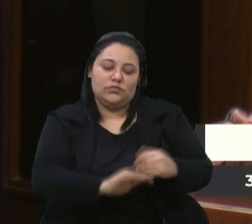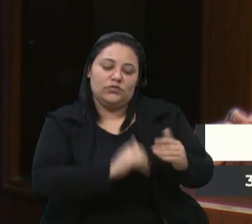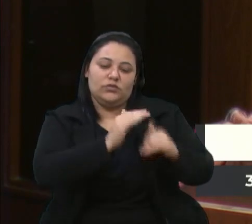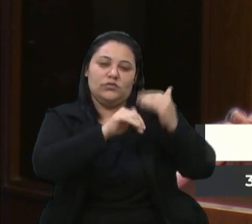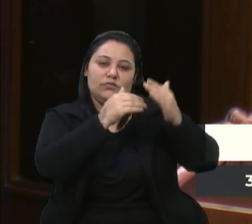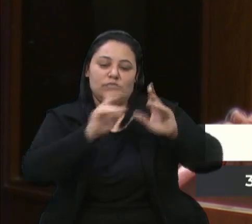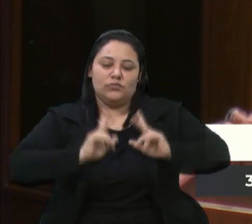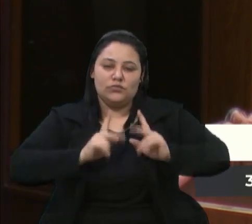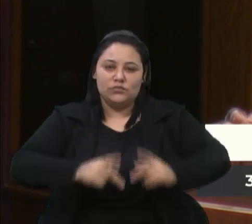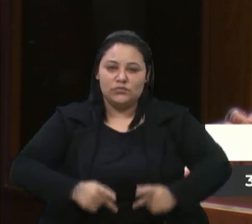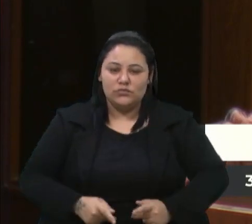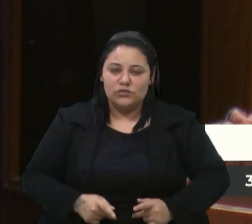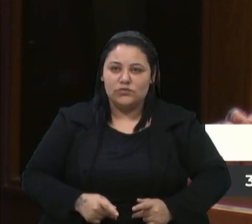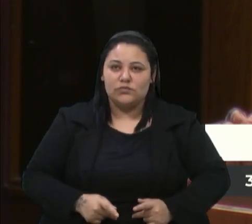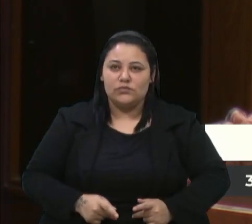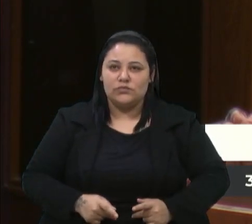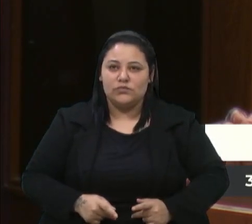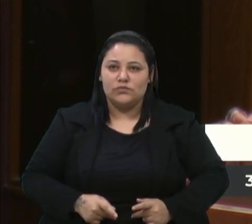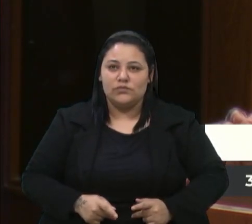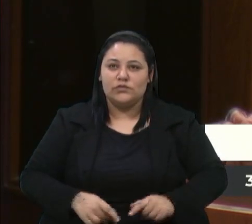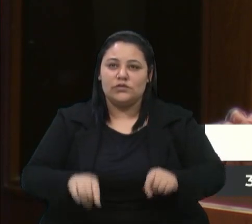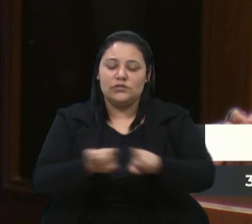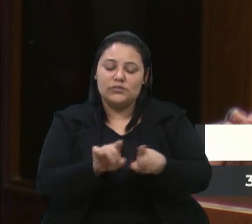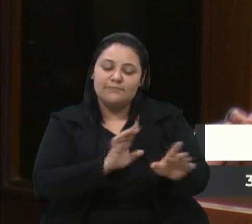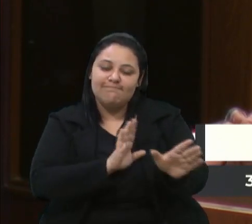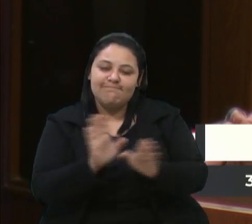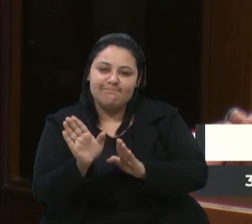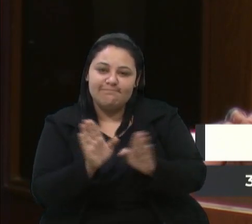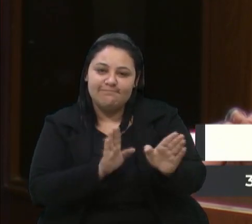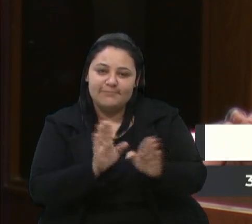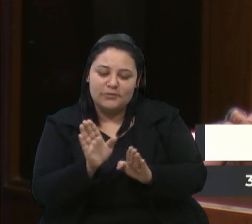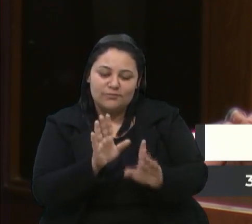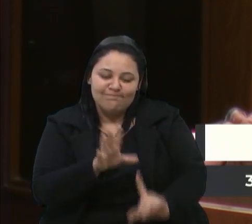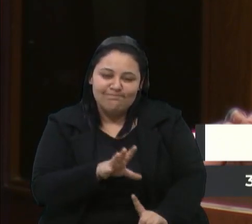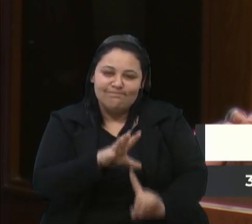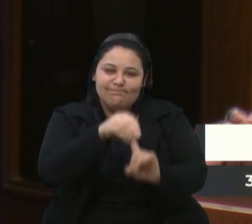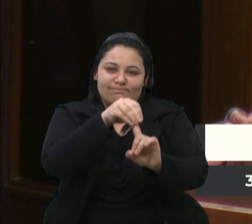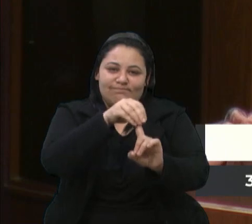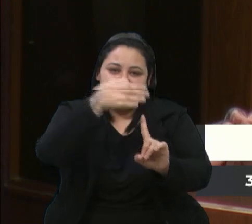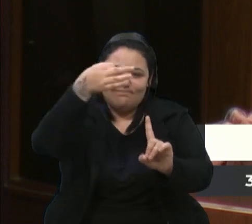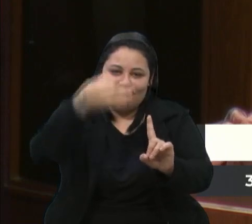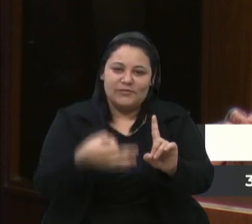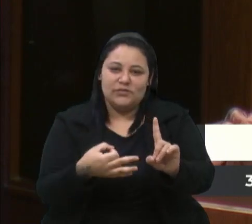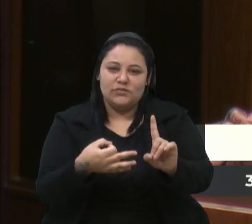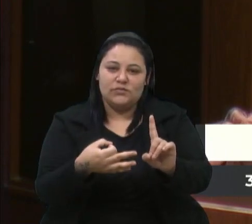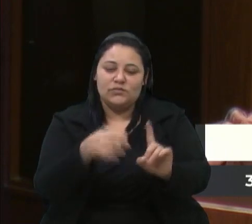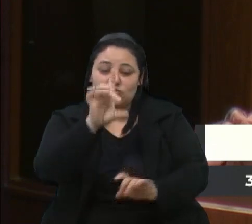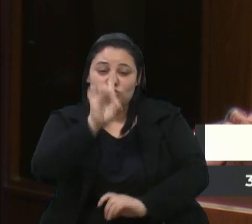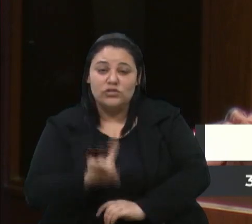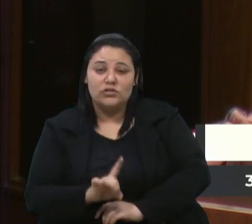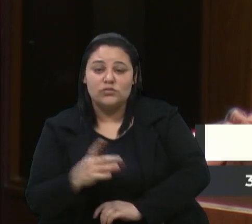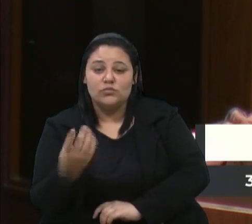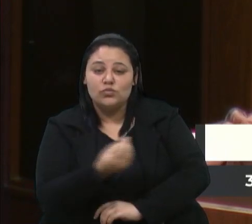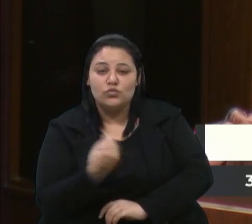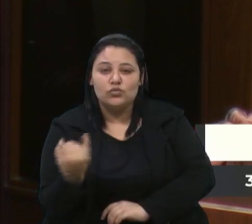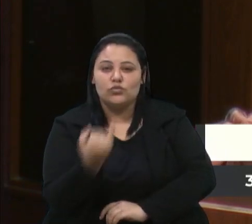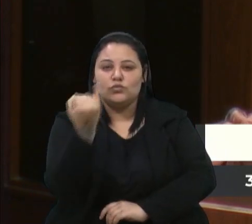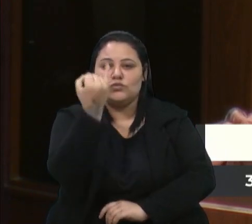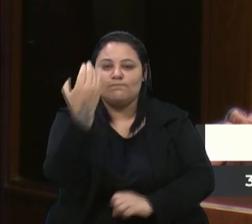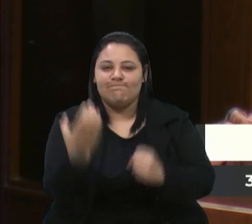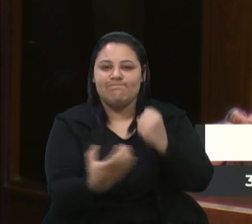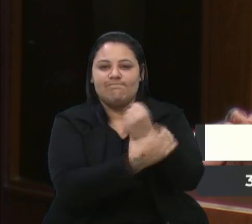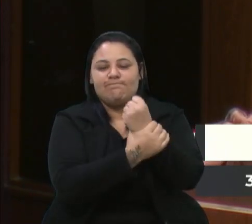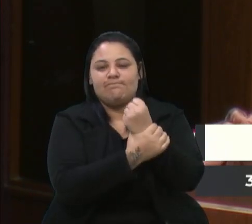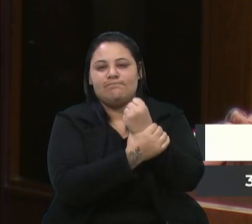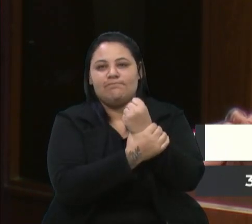desenvolvimento humano e do acesso fundamental a um direito importante garantido, que